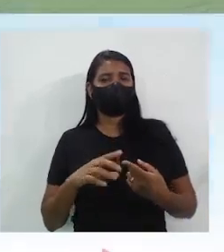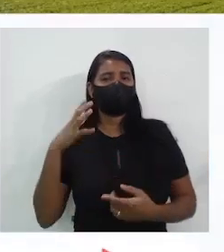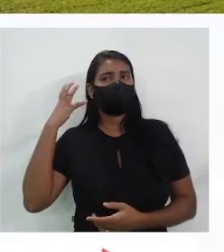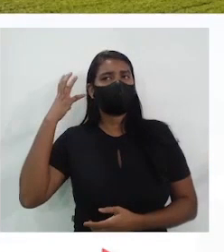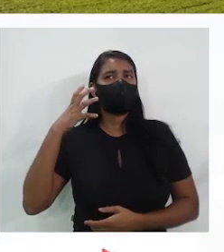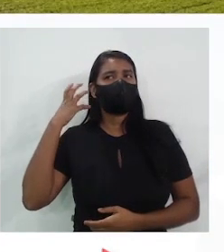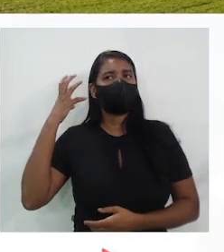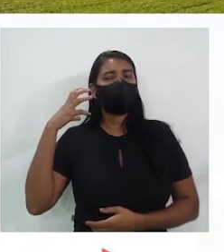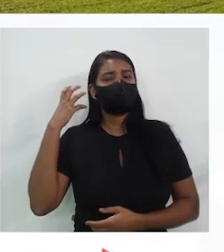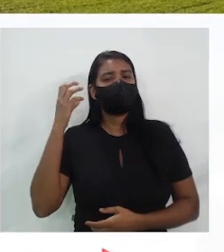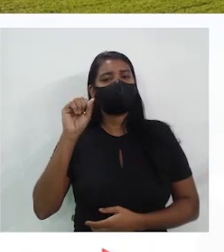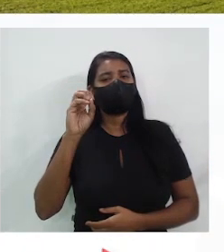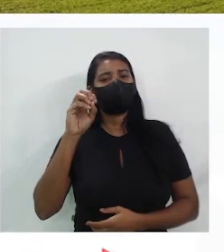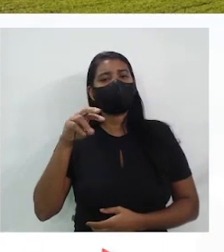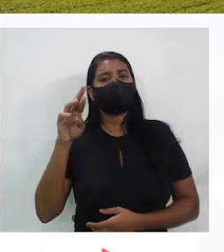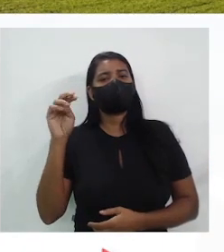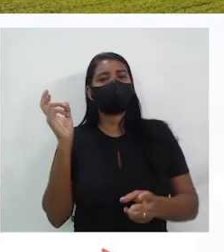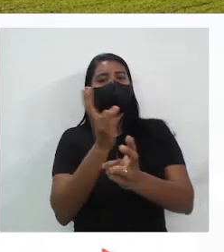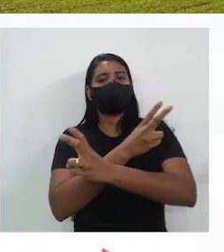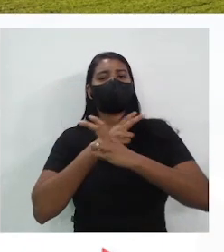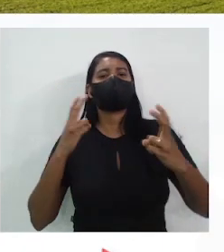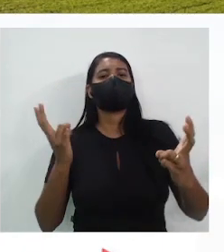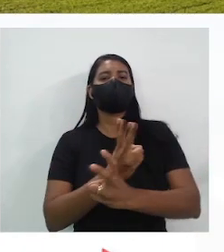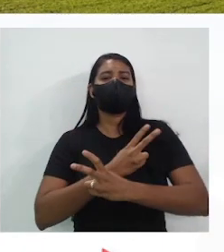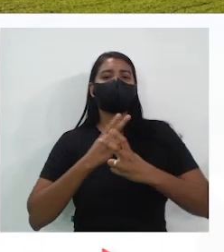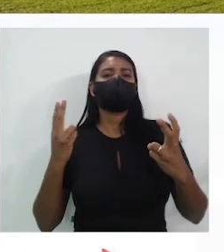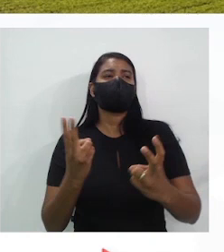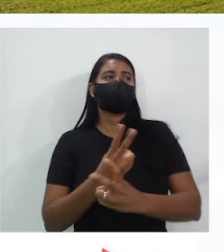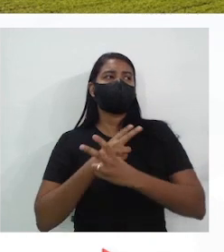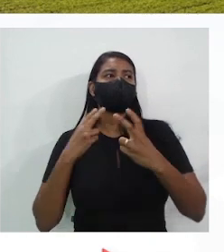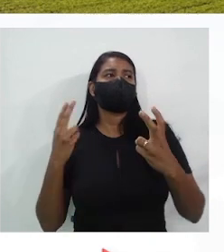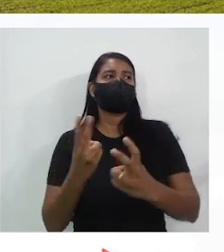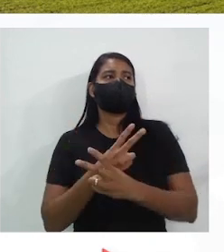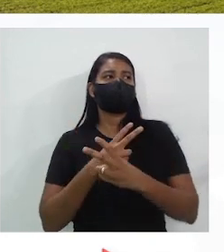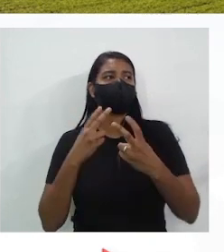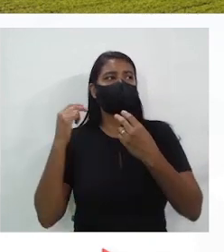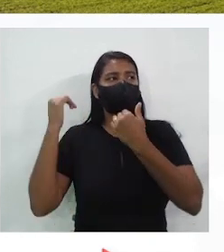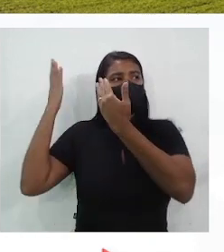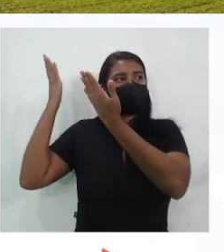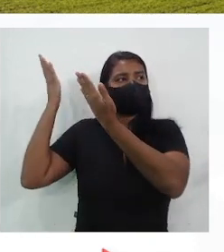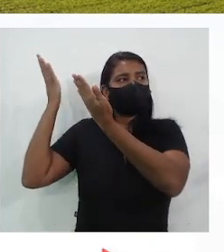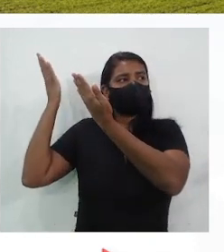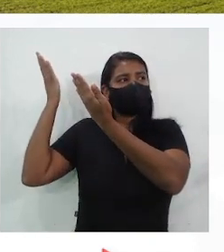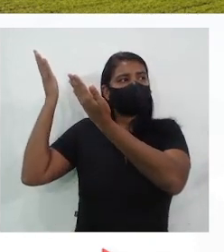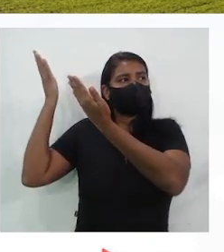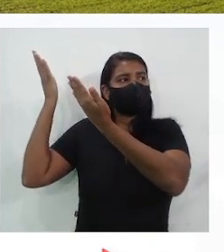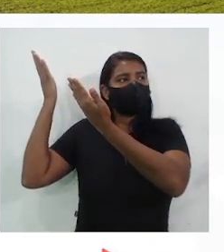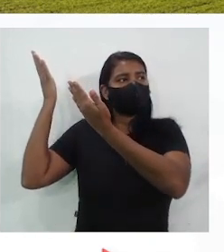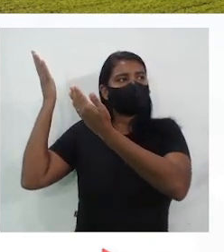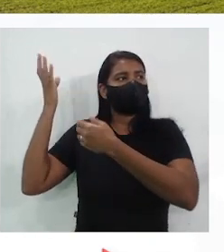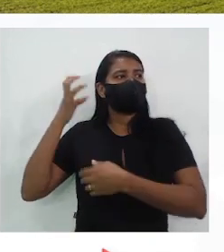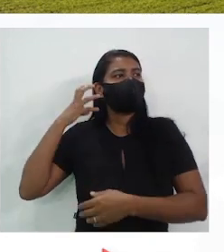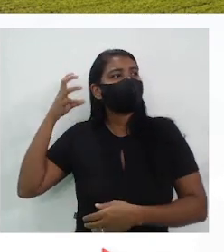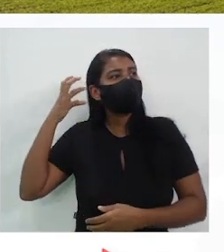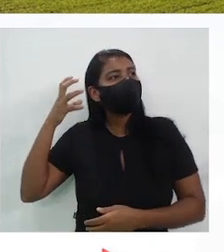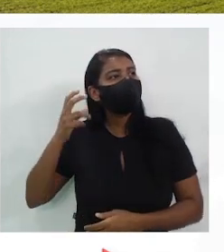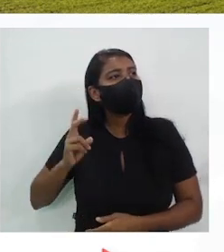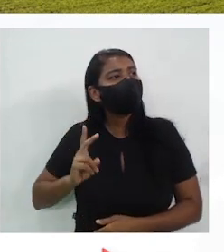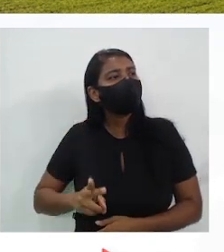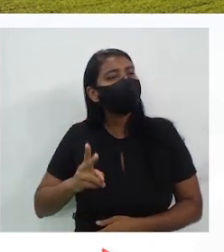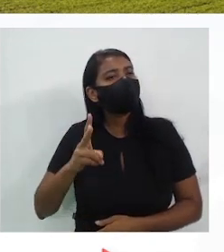ou seja, o som do vento ele vai bater nas pás, produzindo um ruído constantes